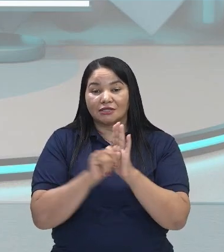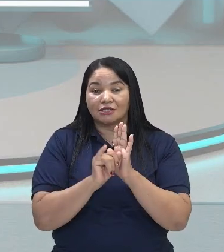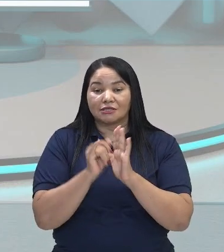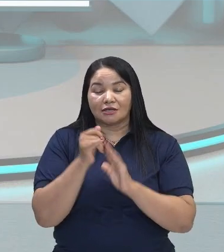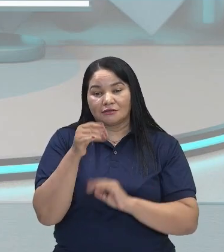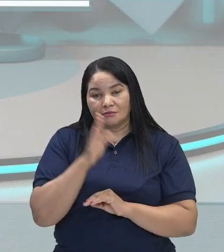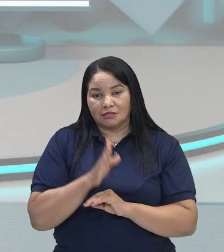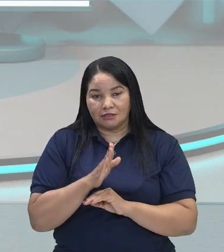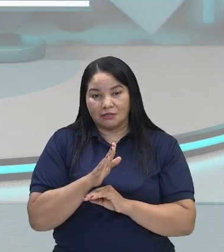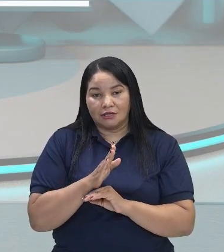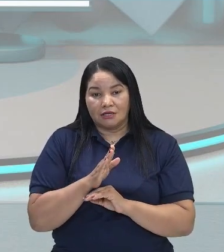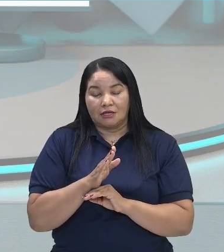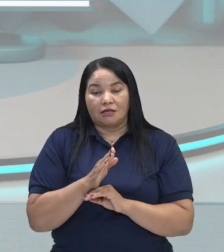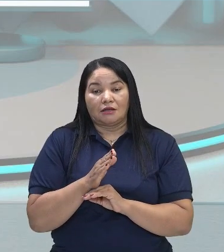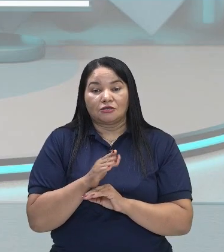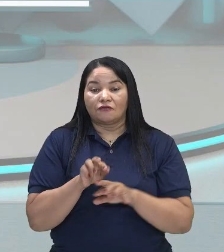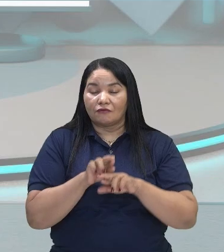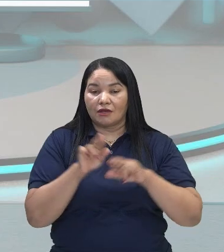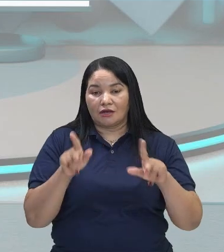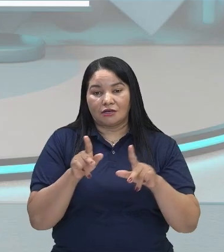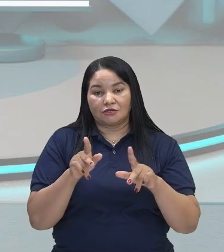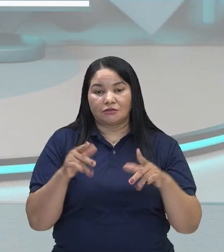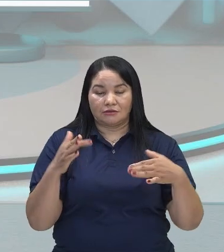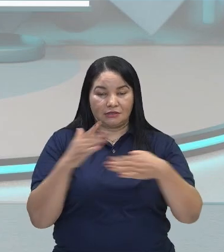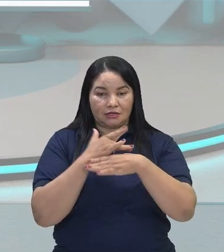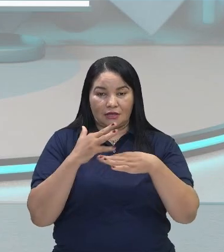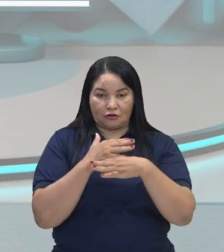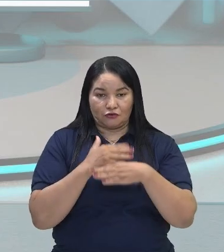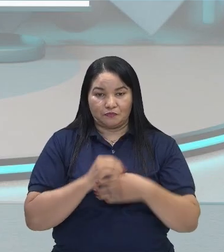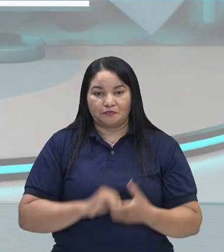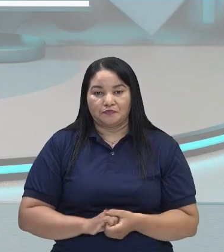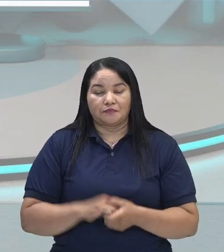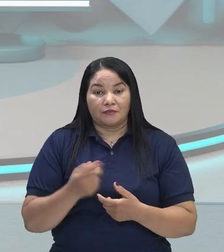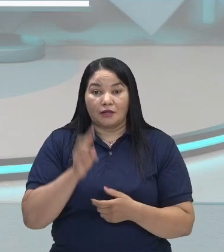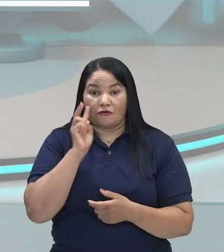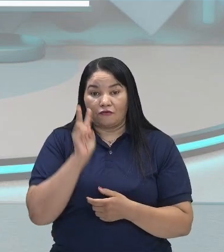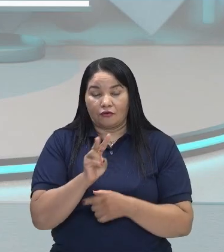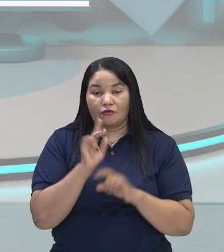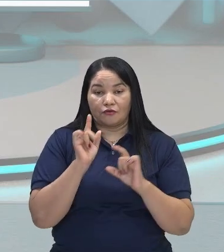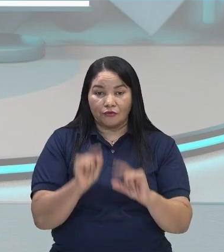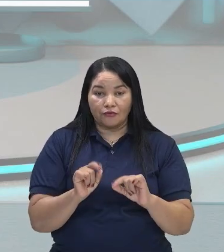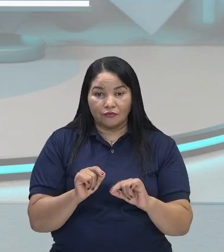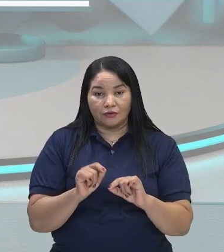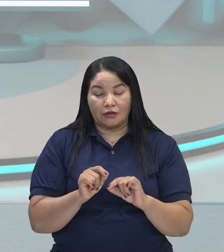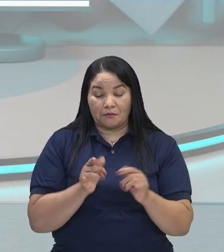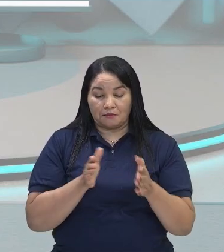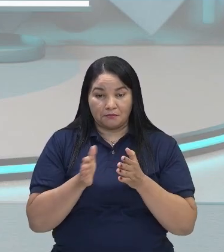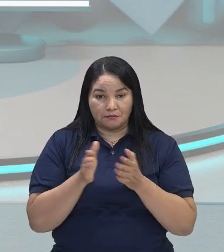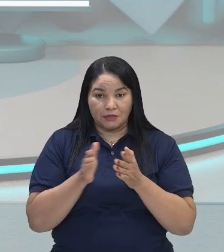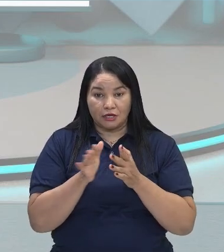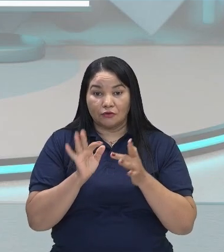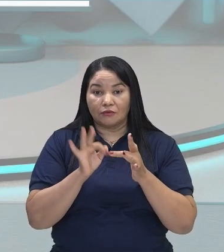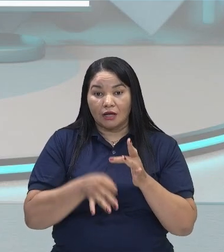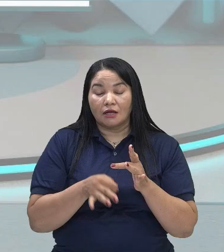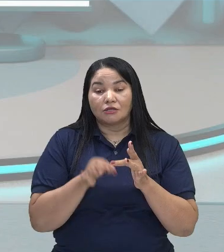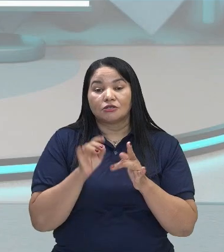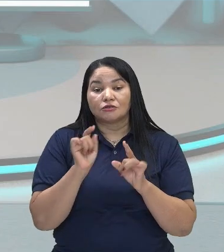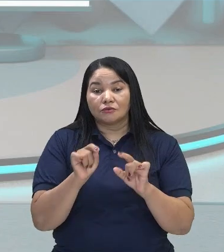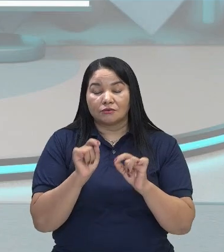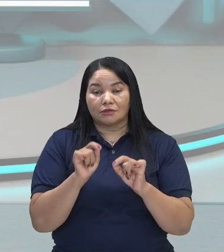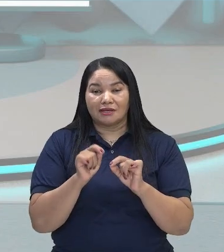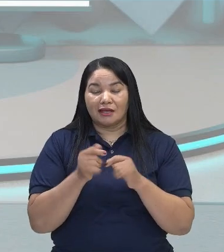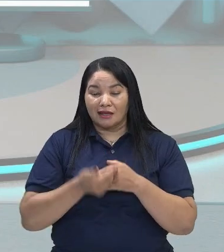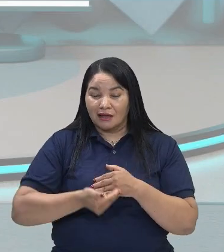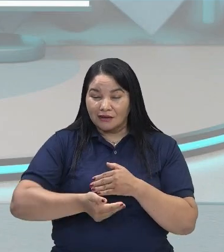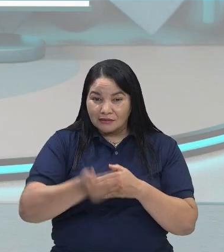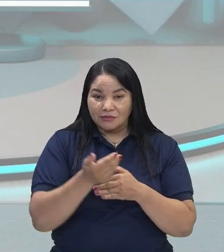brasileira, distinta da metrópole. Então, nós podemos ver aí que o período arcadismo, estamos caminhando